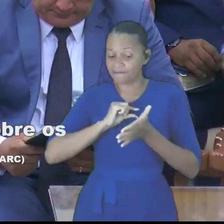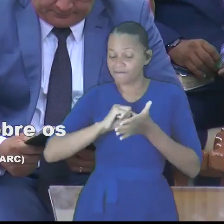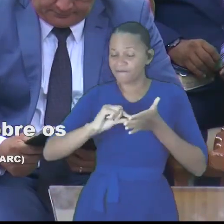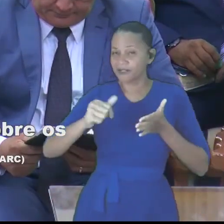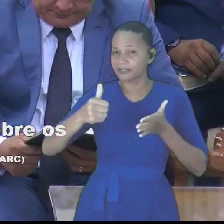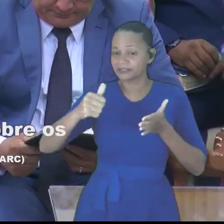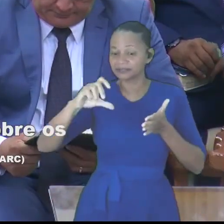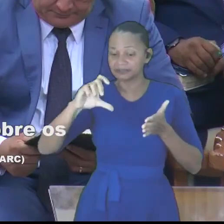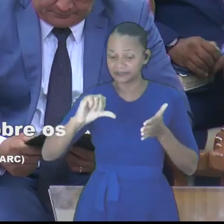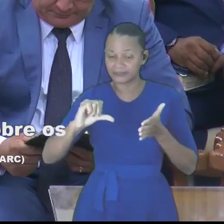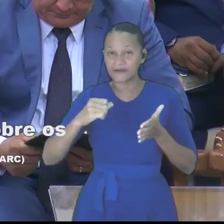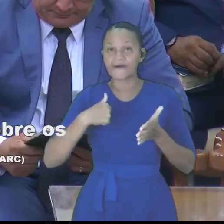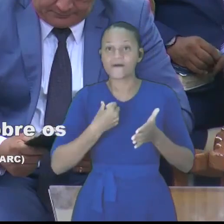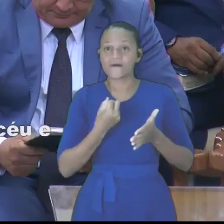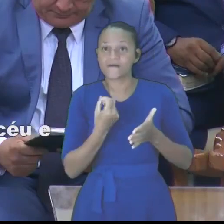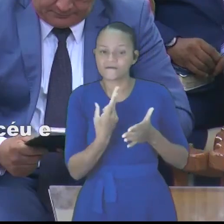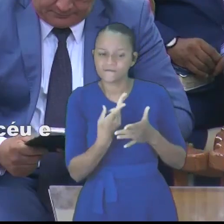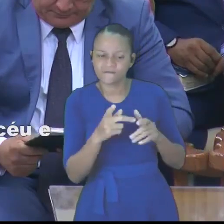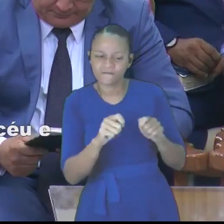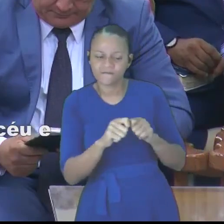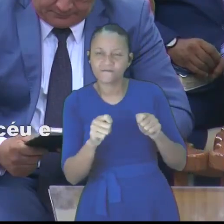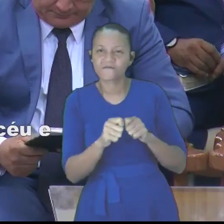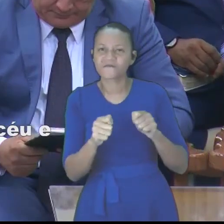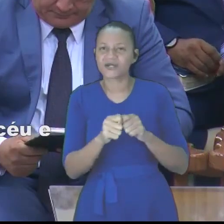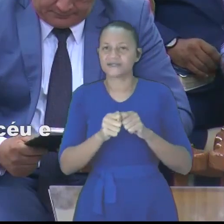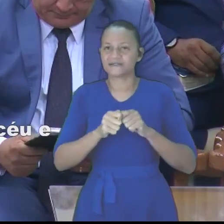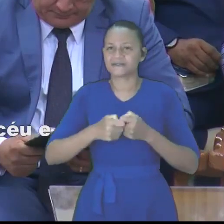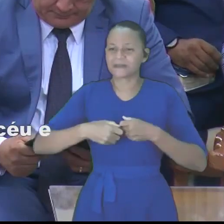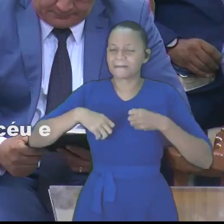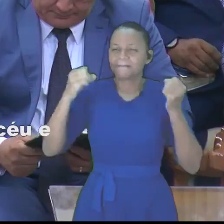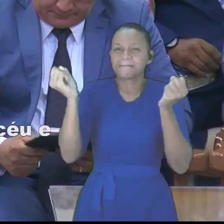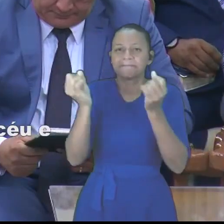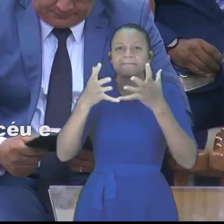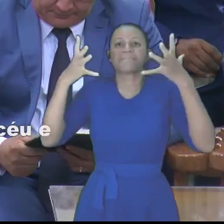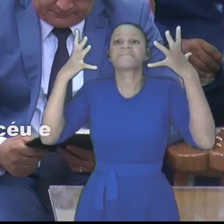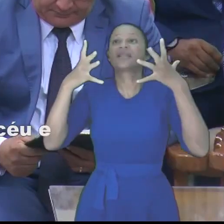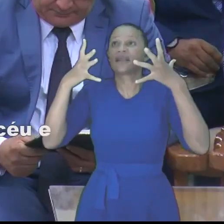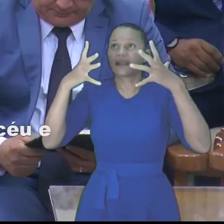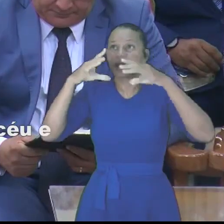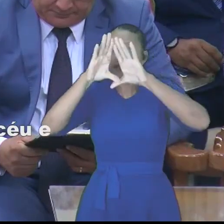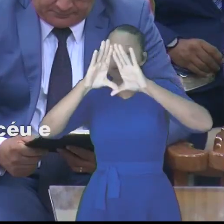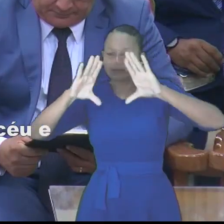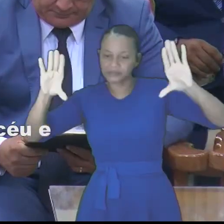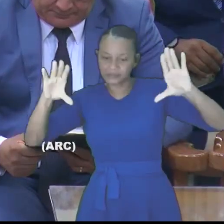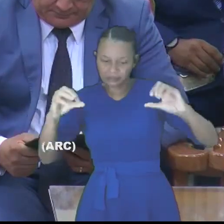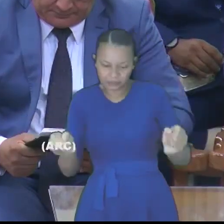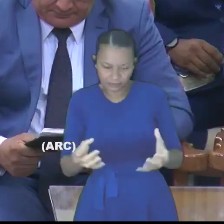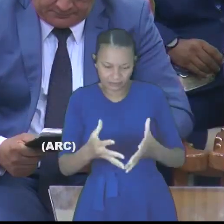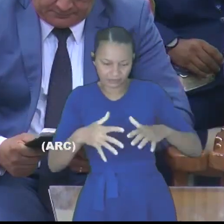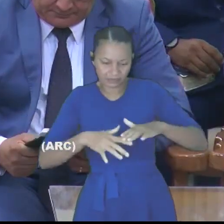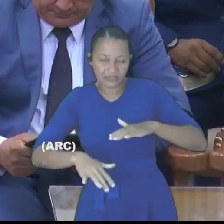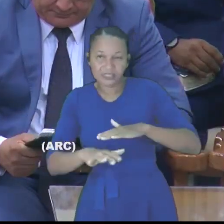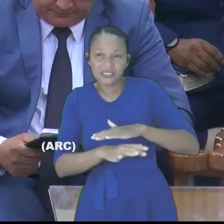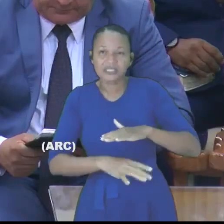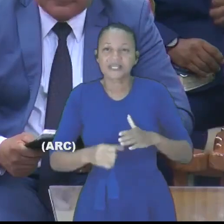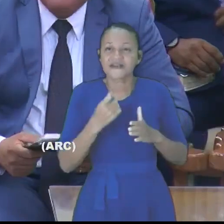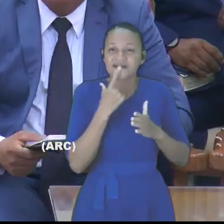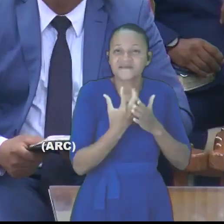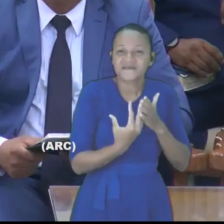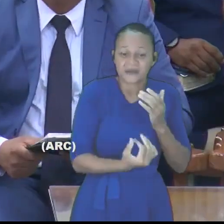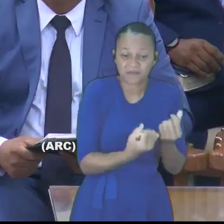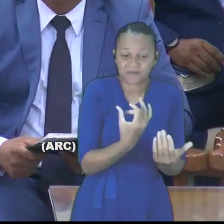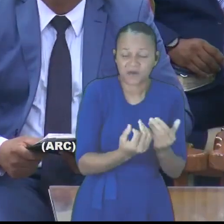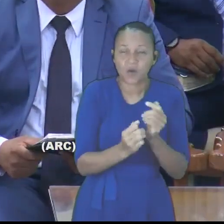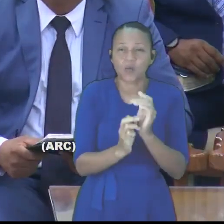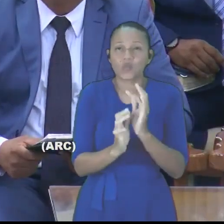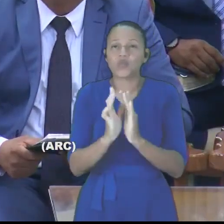e farei aparecer prodígios em cima no céu e sinais embaixo na terra, sangue, fogo e